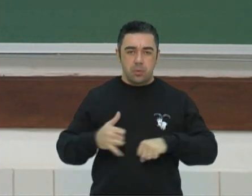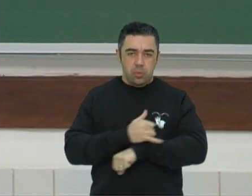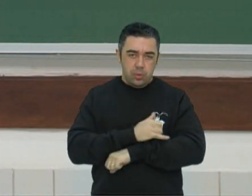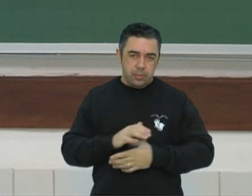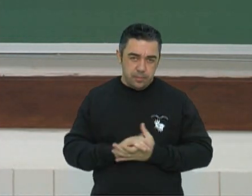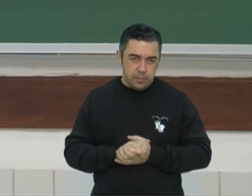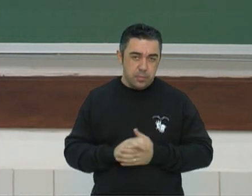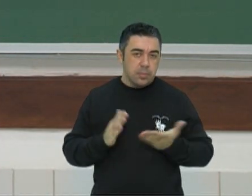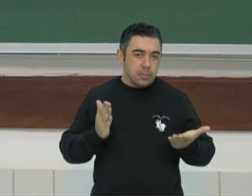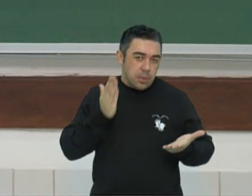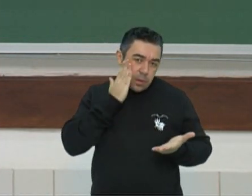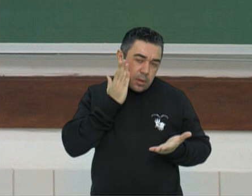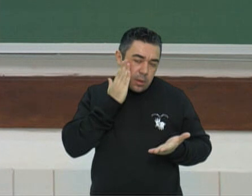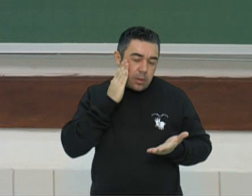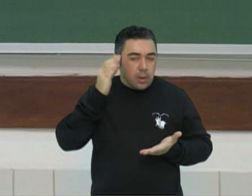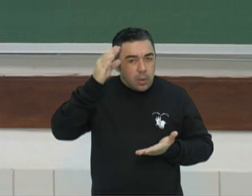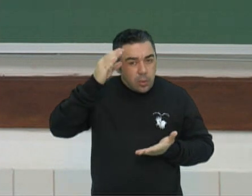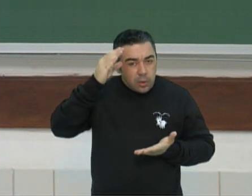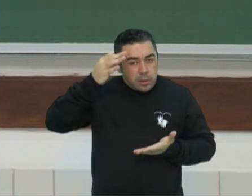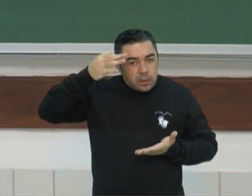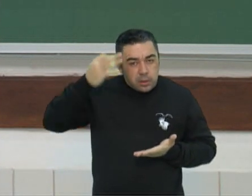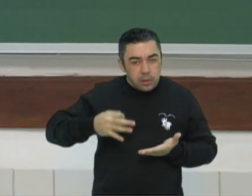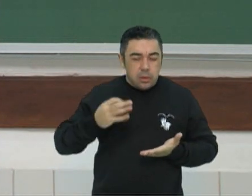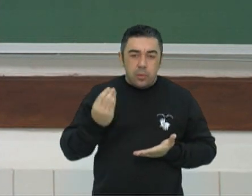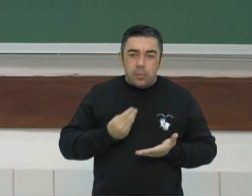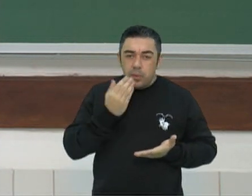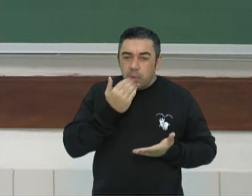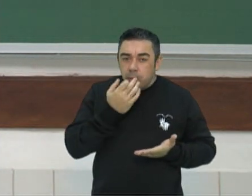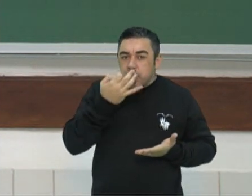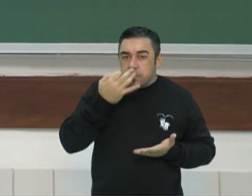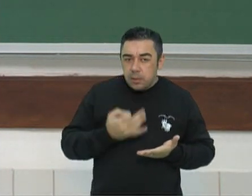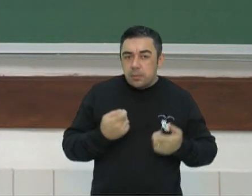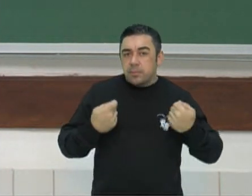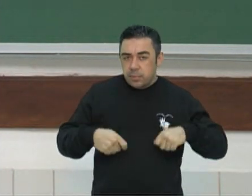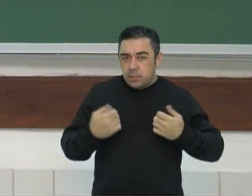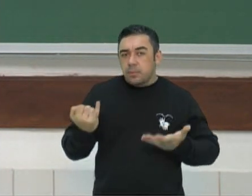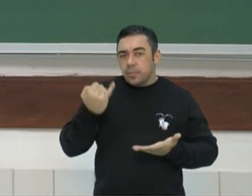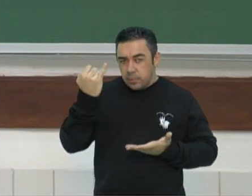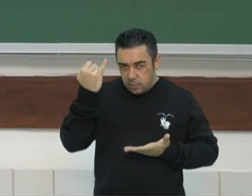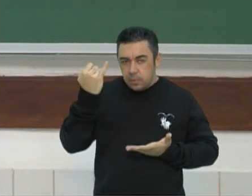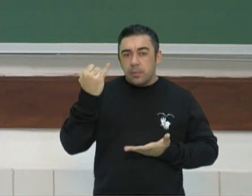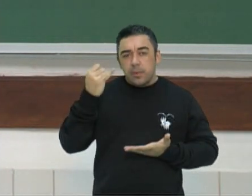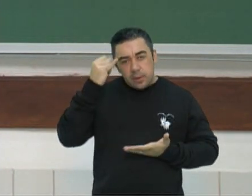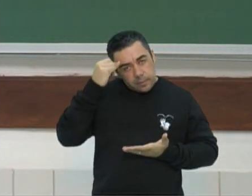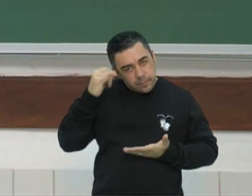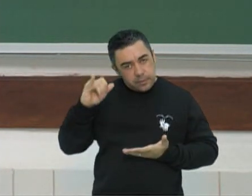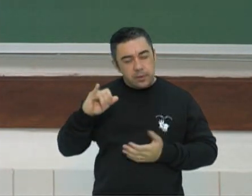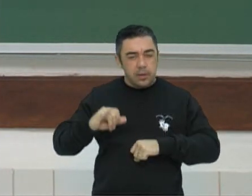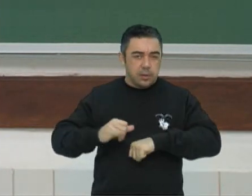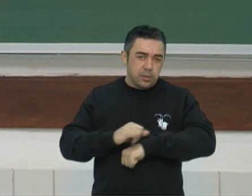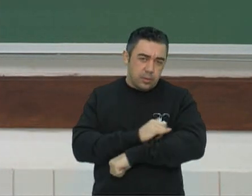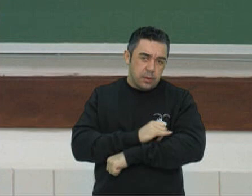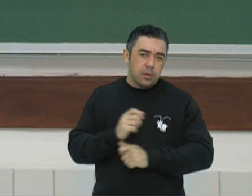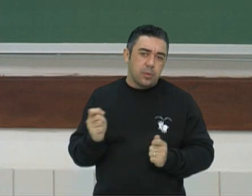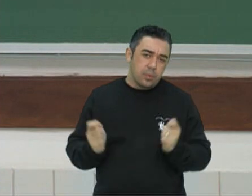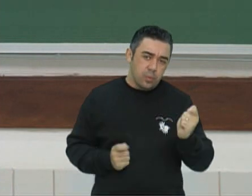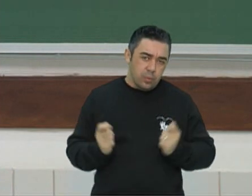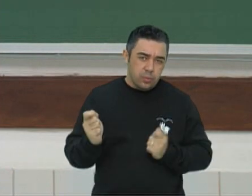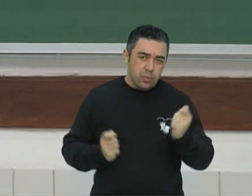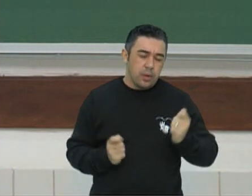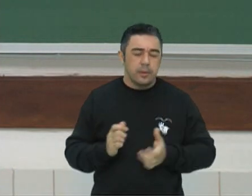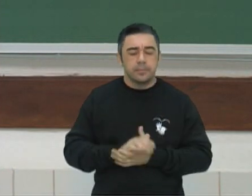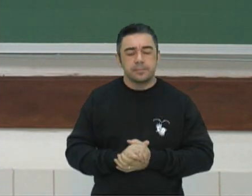uma reeducação, uma conscientização com relação à alimentação é essencial aí para se evitar a obesidade, para controlar isso,